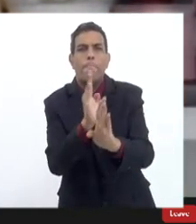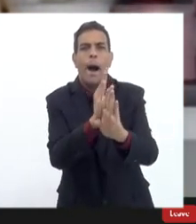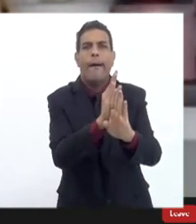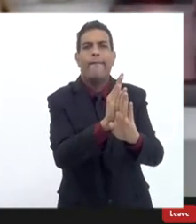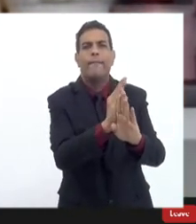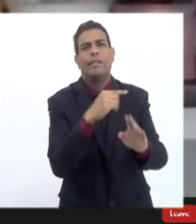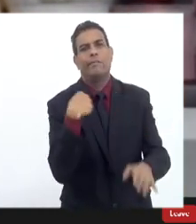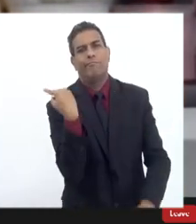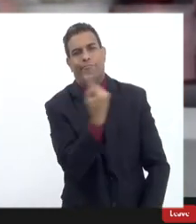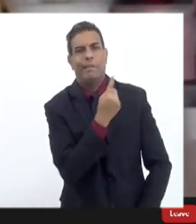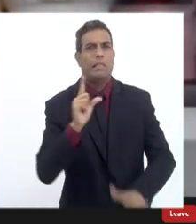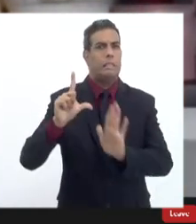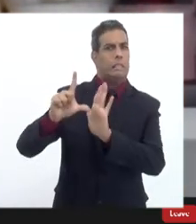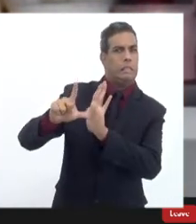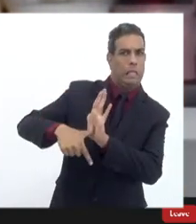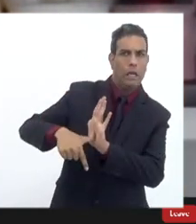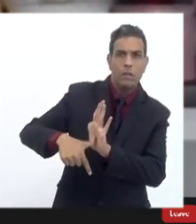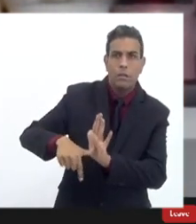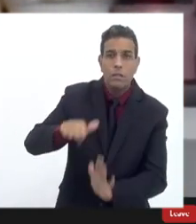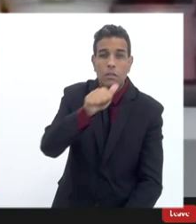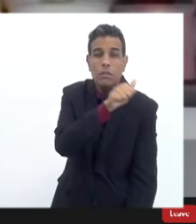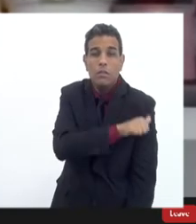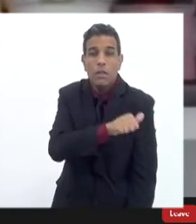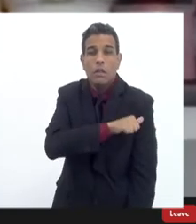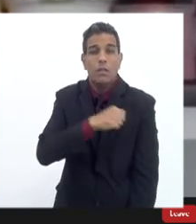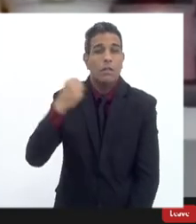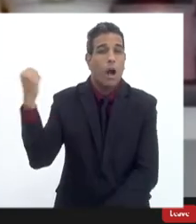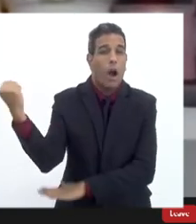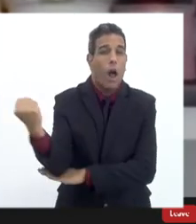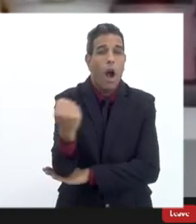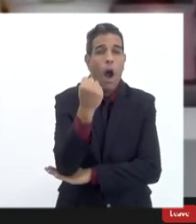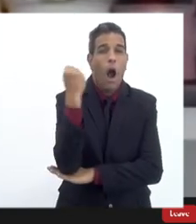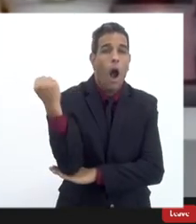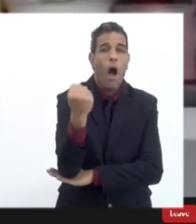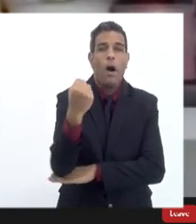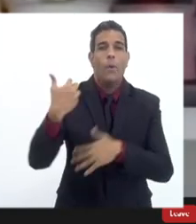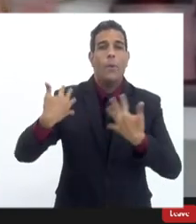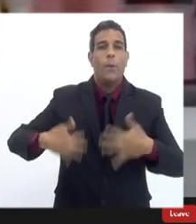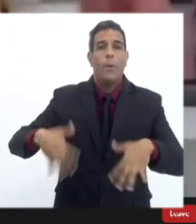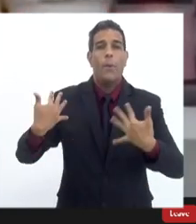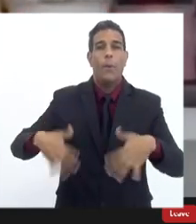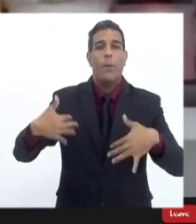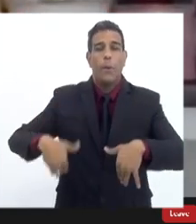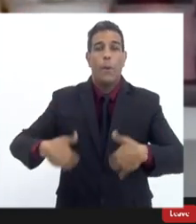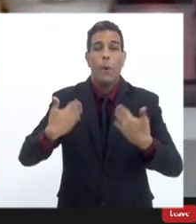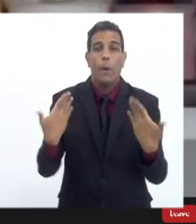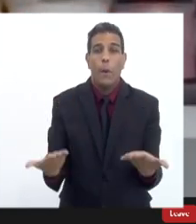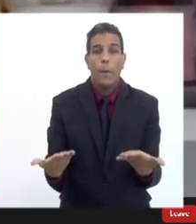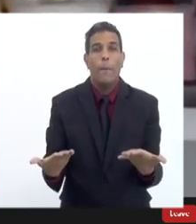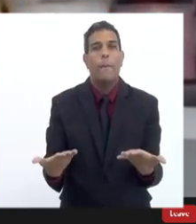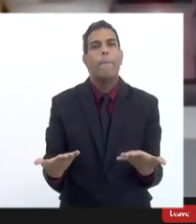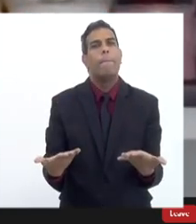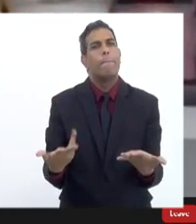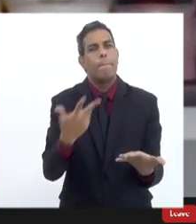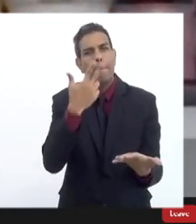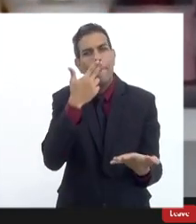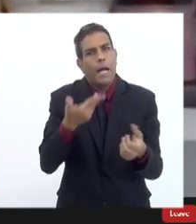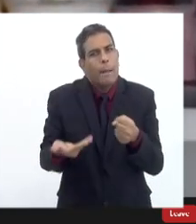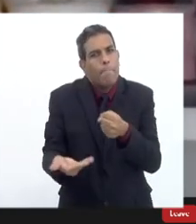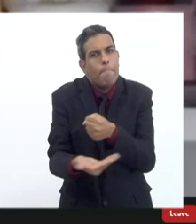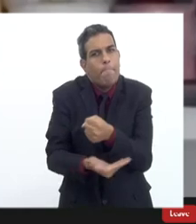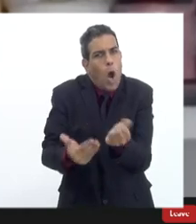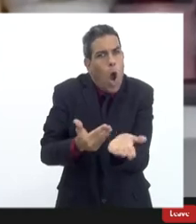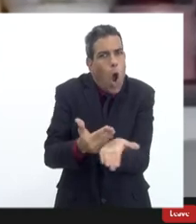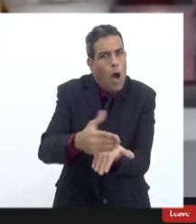atrasados estamos, um Estado que vive uma crise gigantesca já há muito tempo, mas temos base de onde partir,